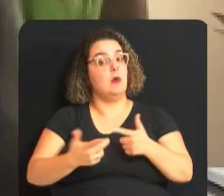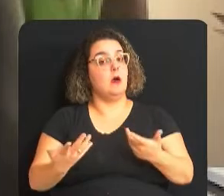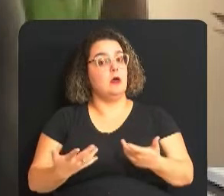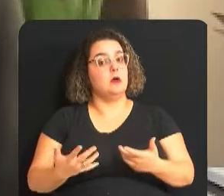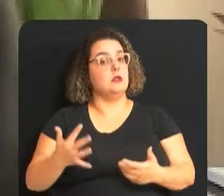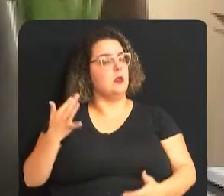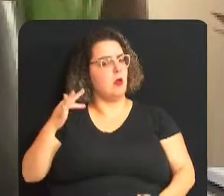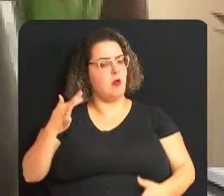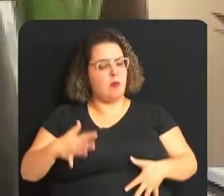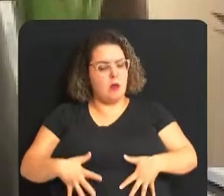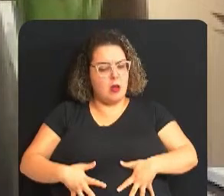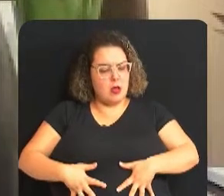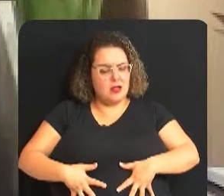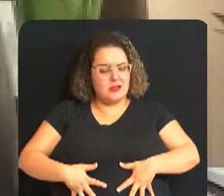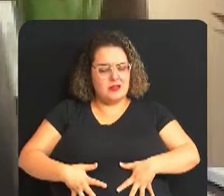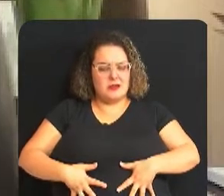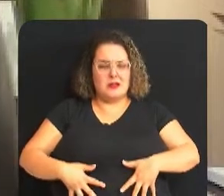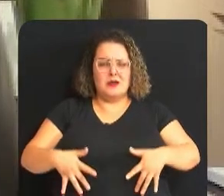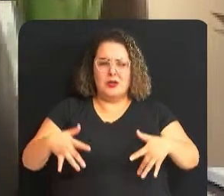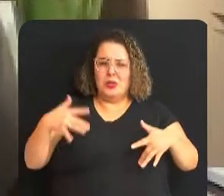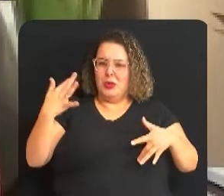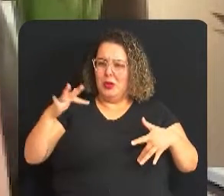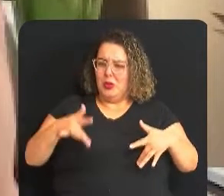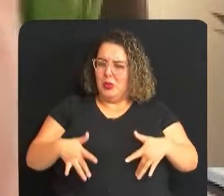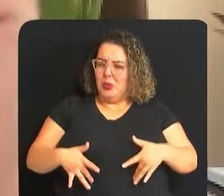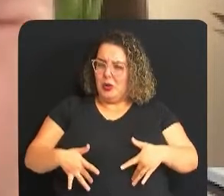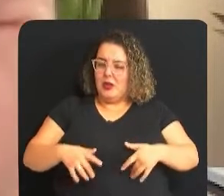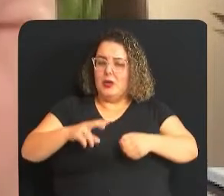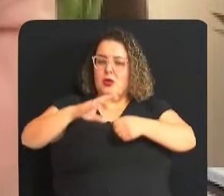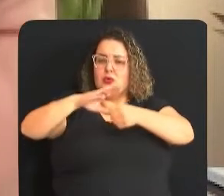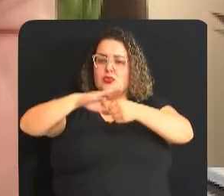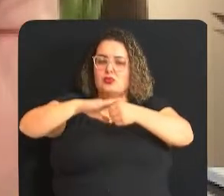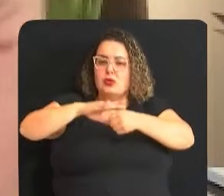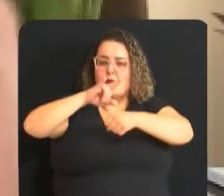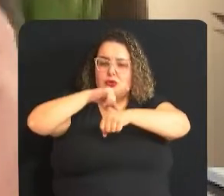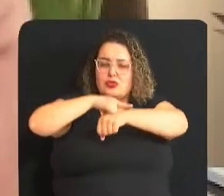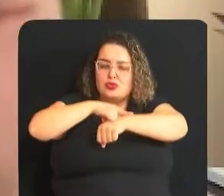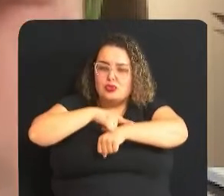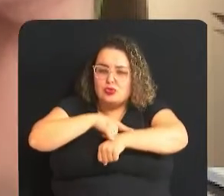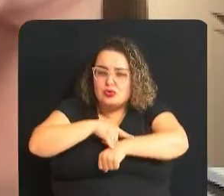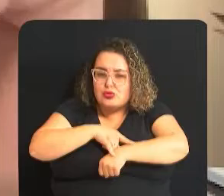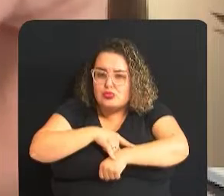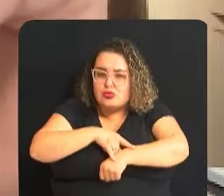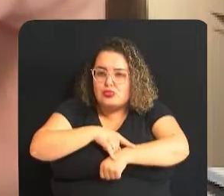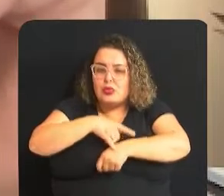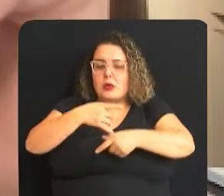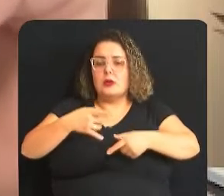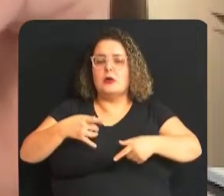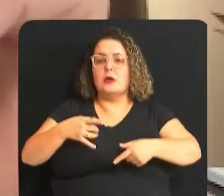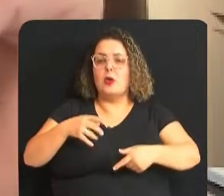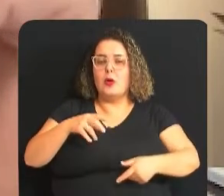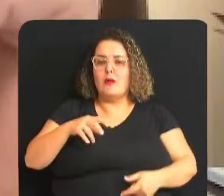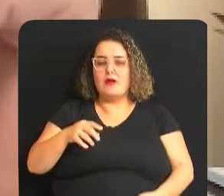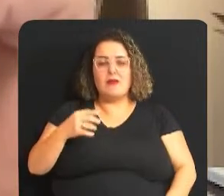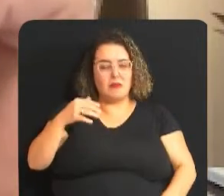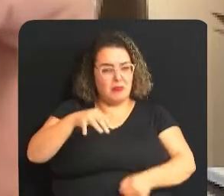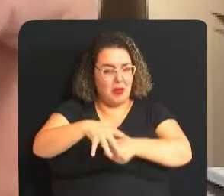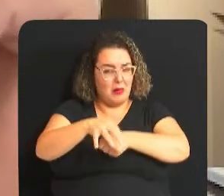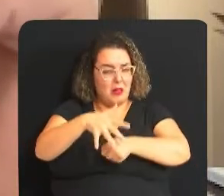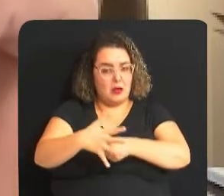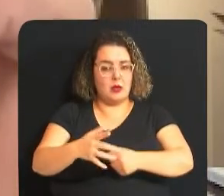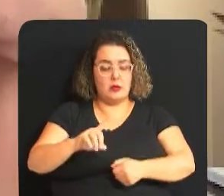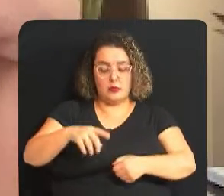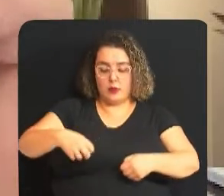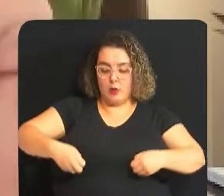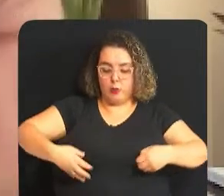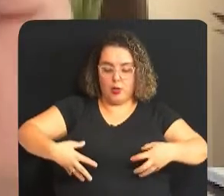se você tem infecção de urina, você tem que tratar a causa. Quando eu trato a causa, eu não preciso dar tiro na pedra, eu